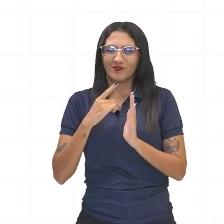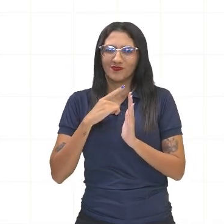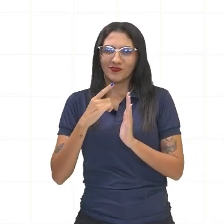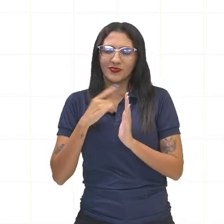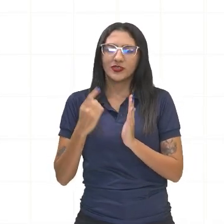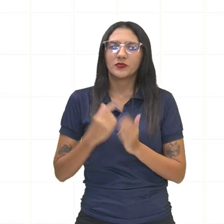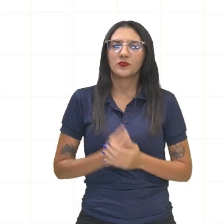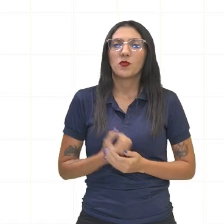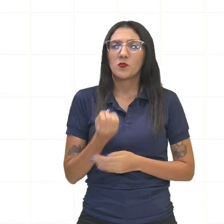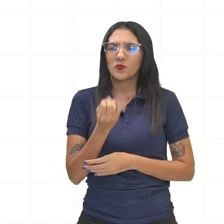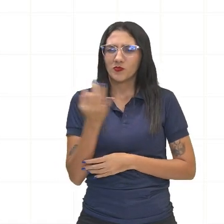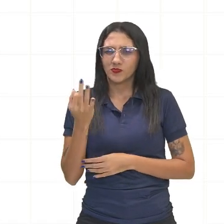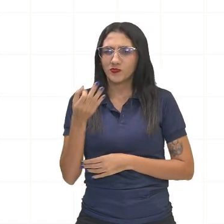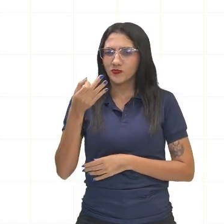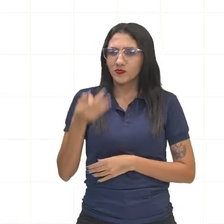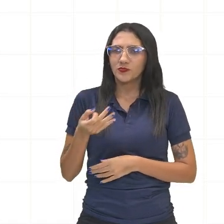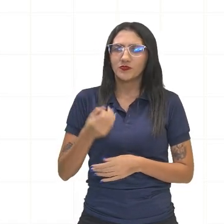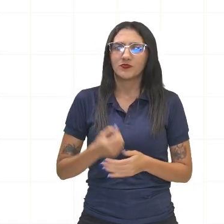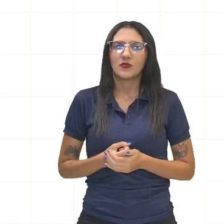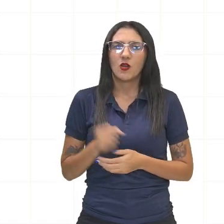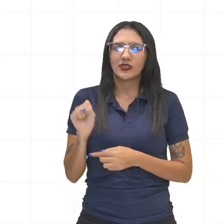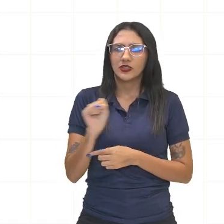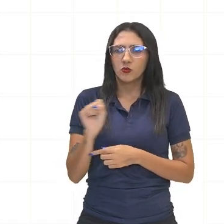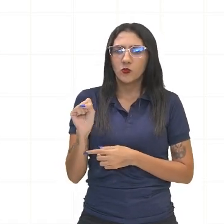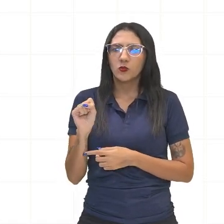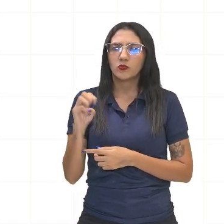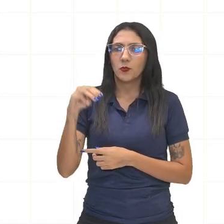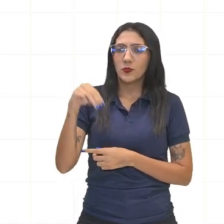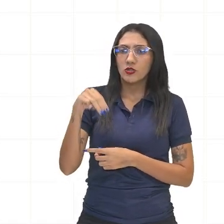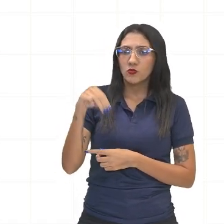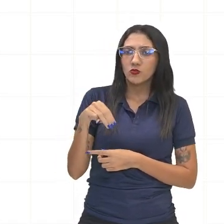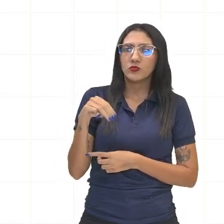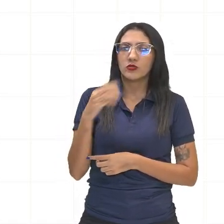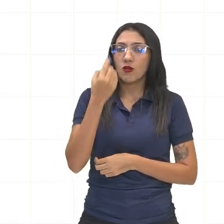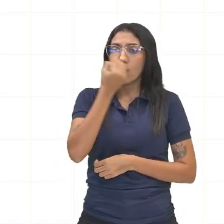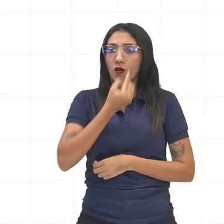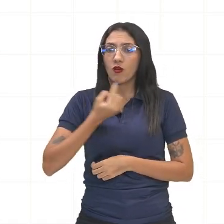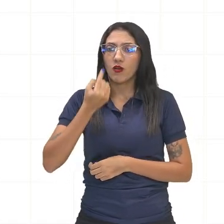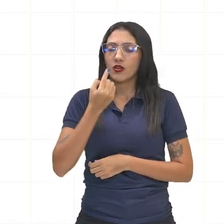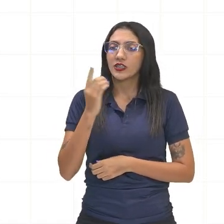de medida, tá? Segundo, minuto, hora,